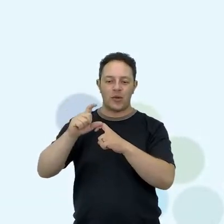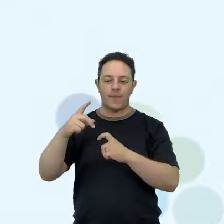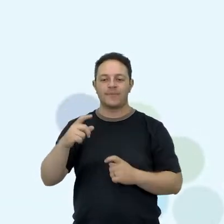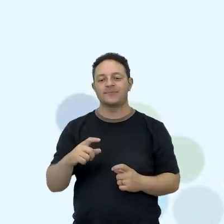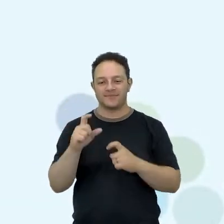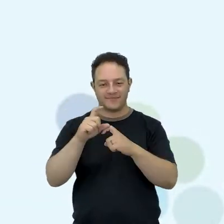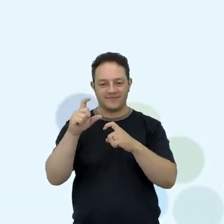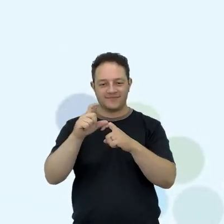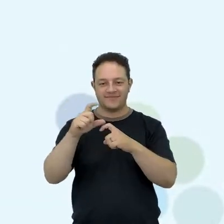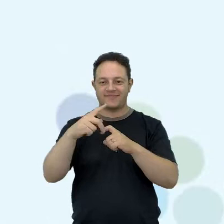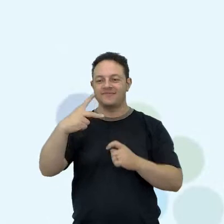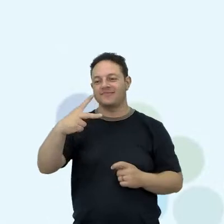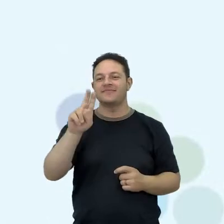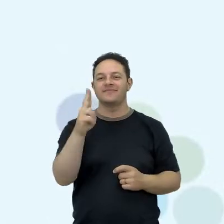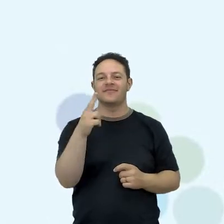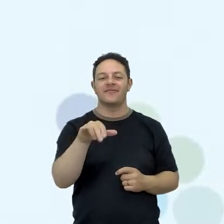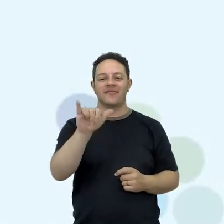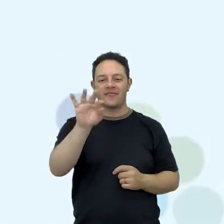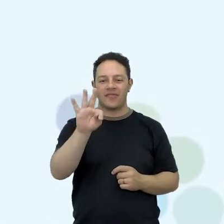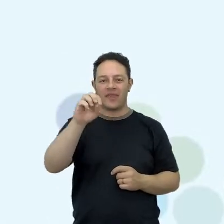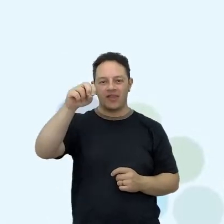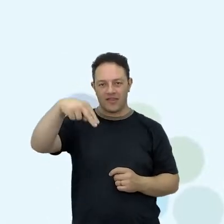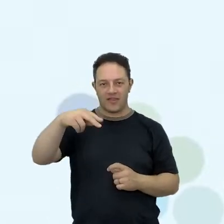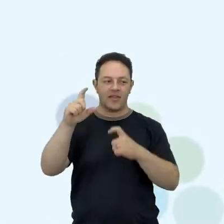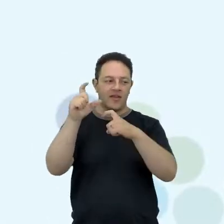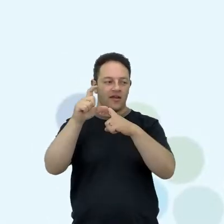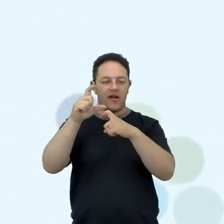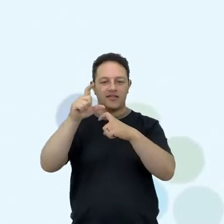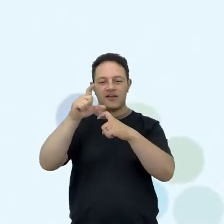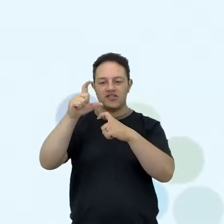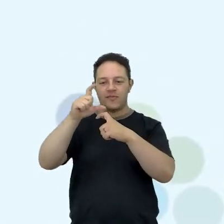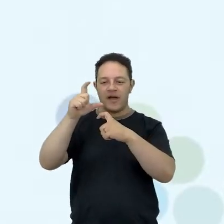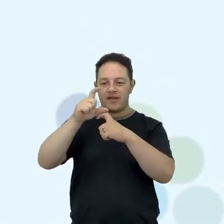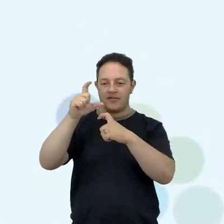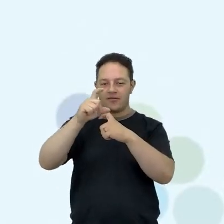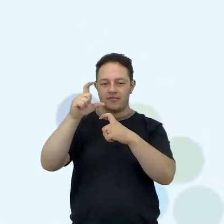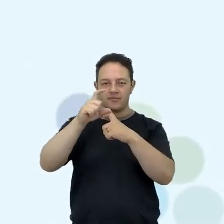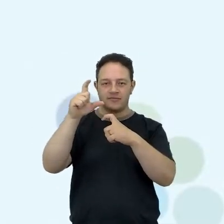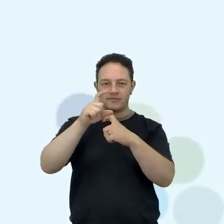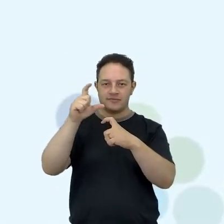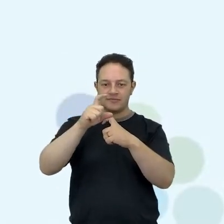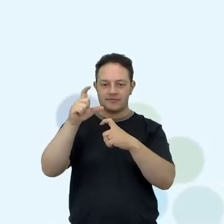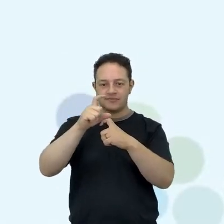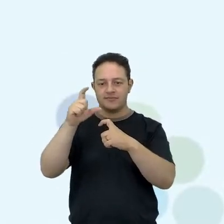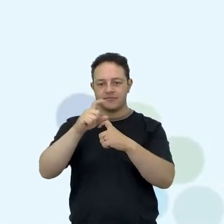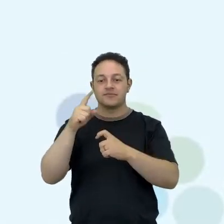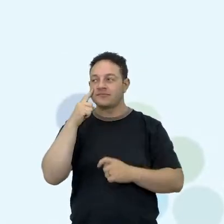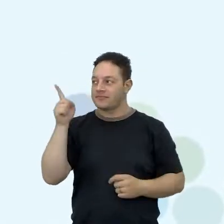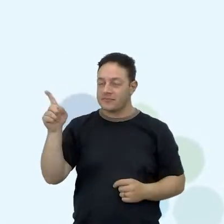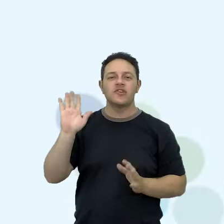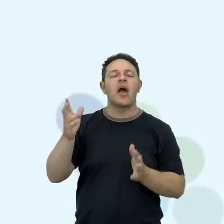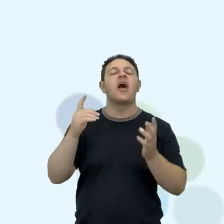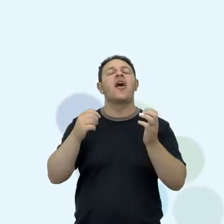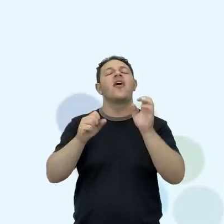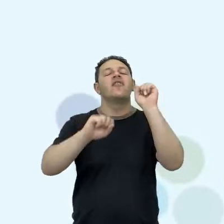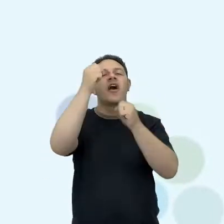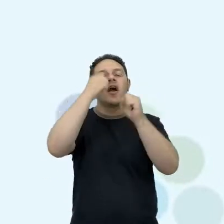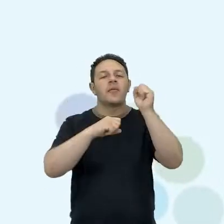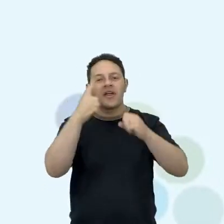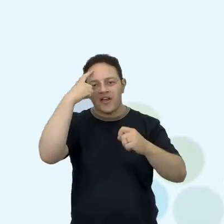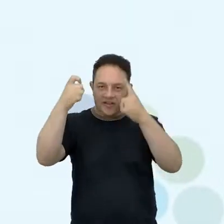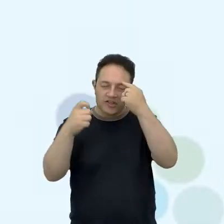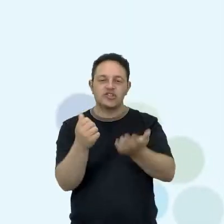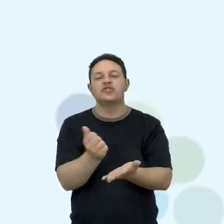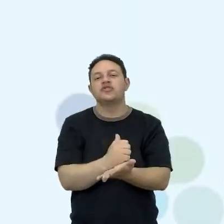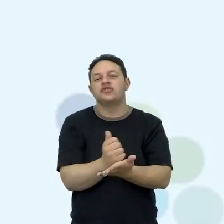Tá? Mas essa linguagem já foi falado em alguns vídeos com o Fabiano da Fábrica de Jogos, né? Ele é lá do Sul e ele deu